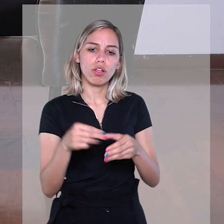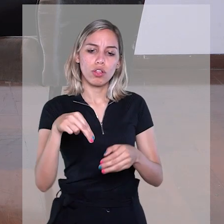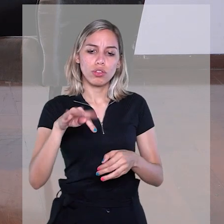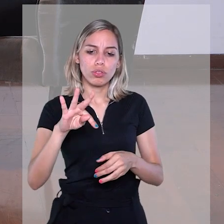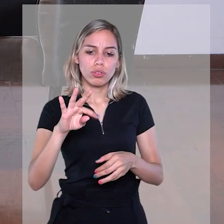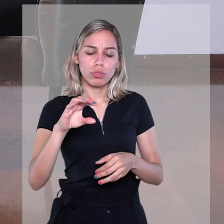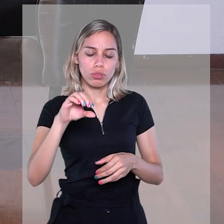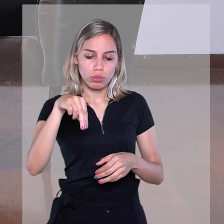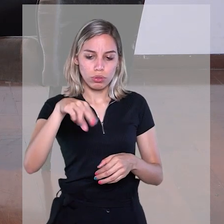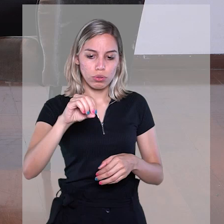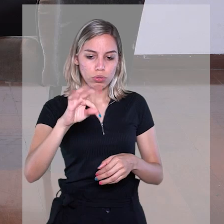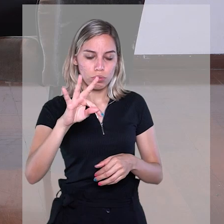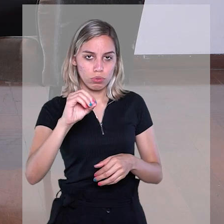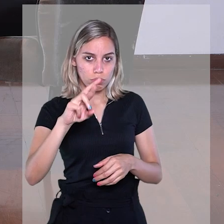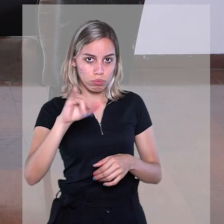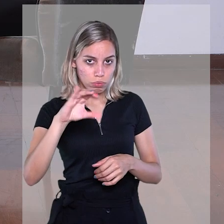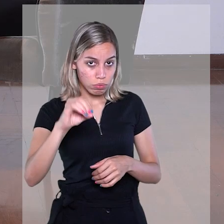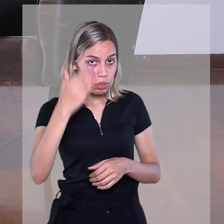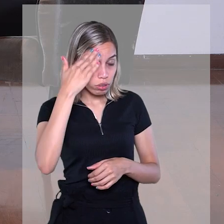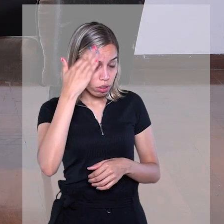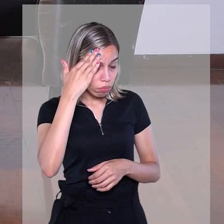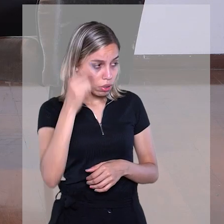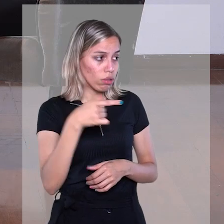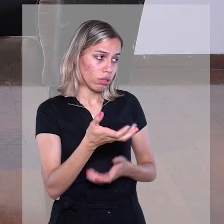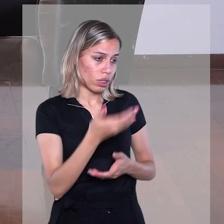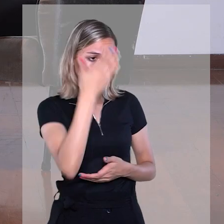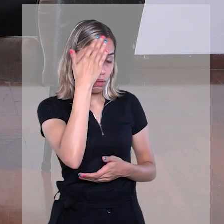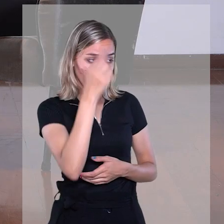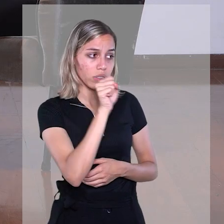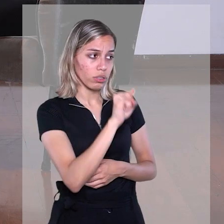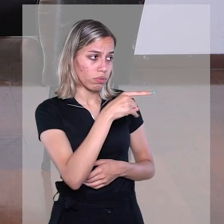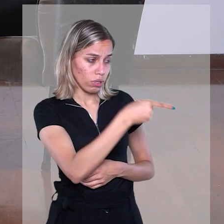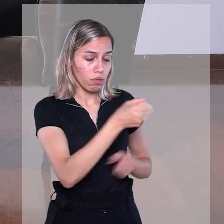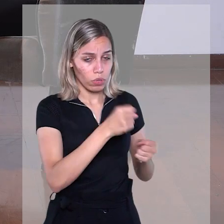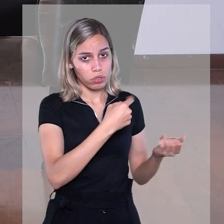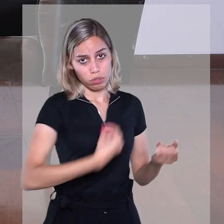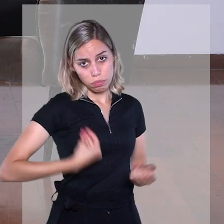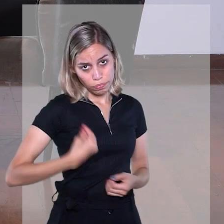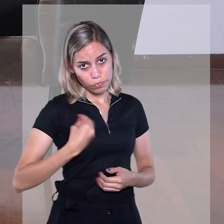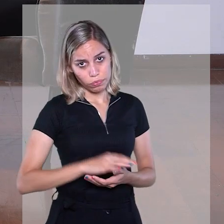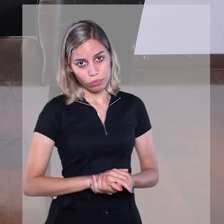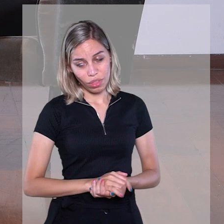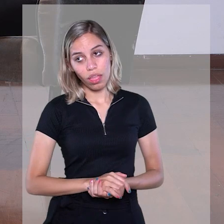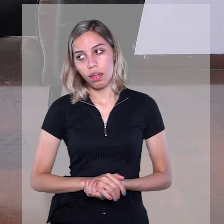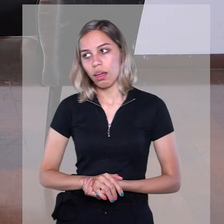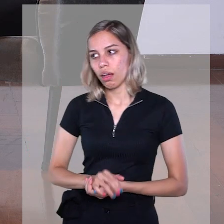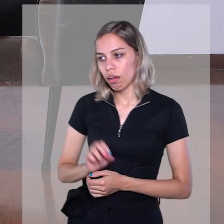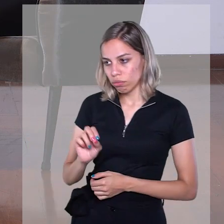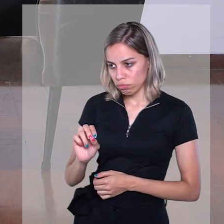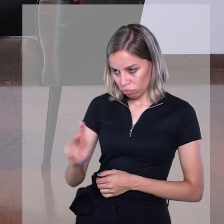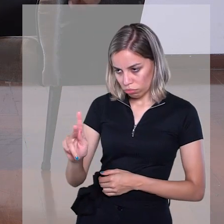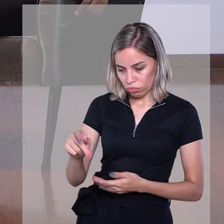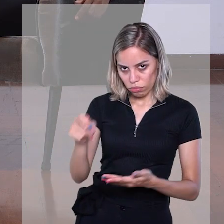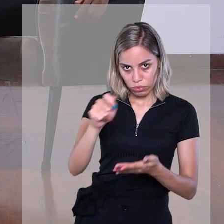poderia colaborar. Eu fiz um texto. E, à espera, ao longo